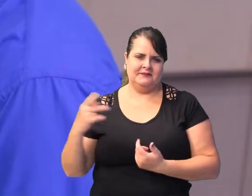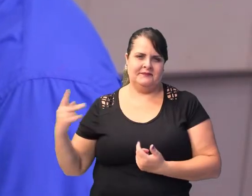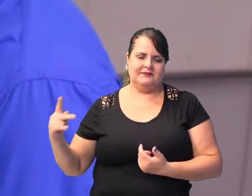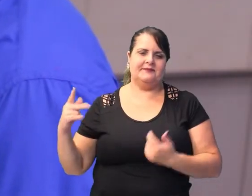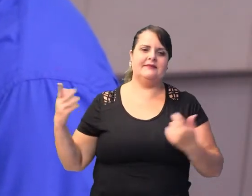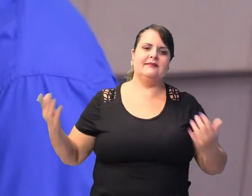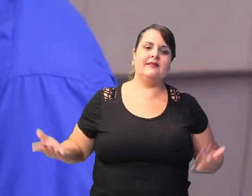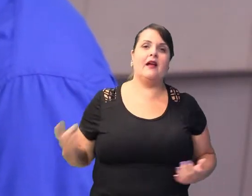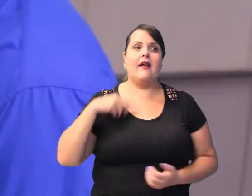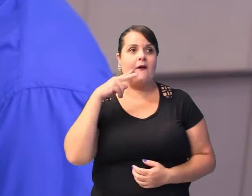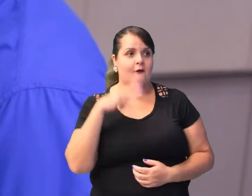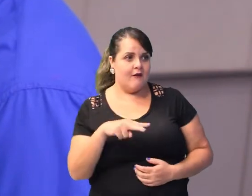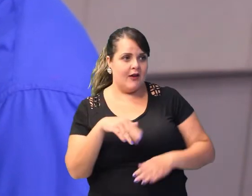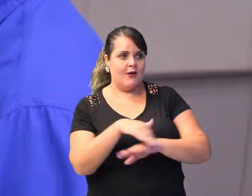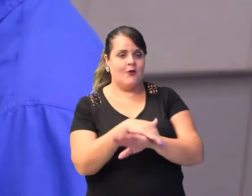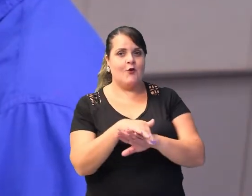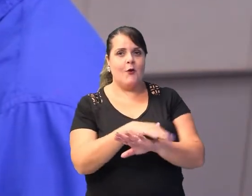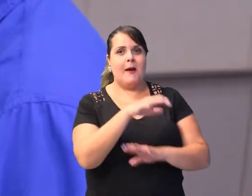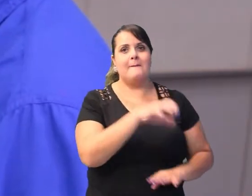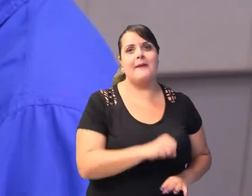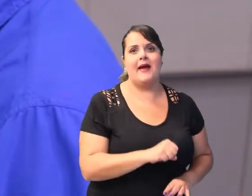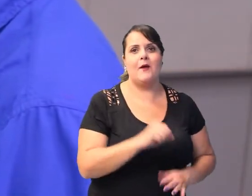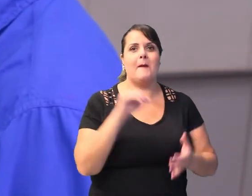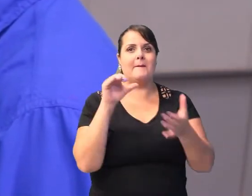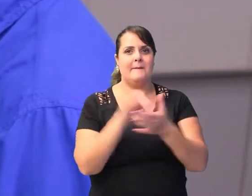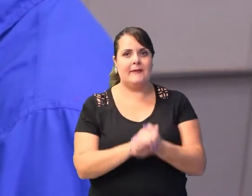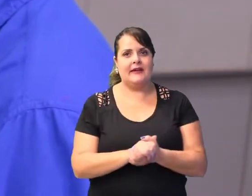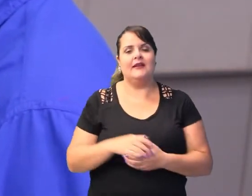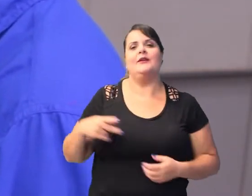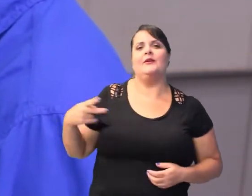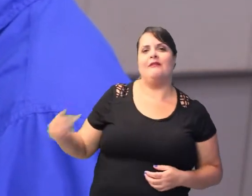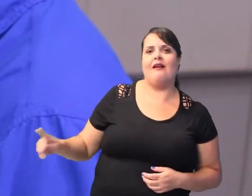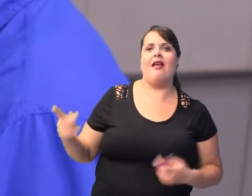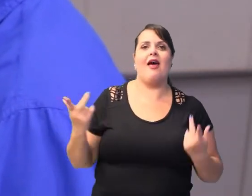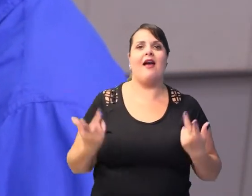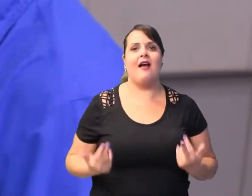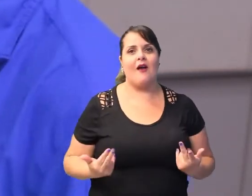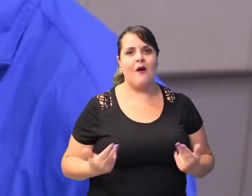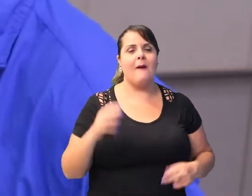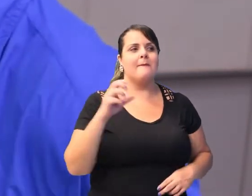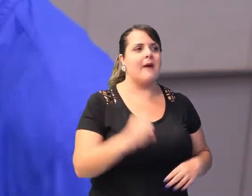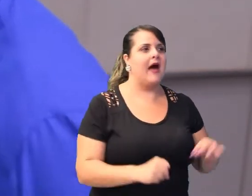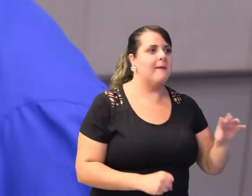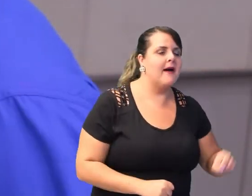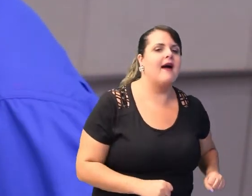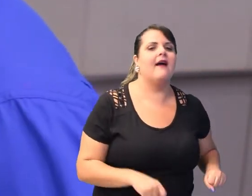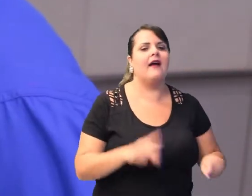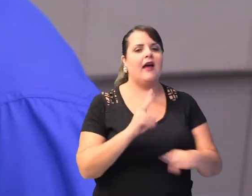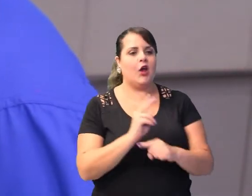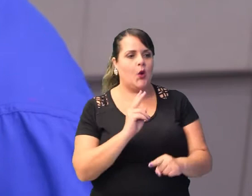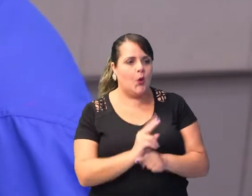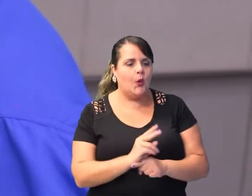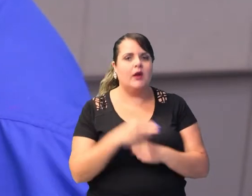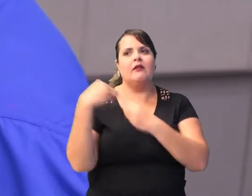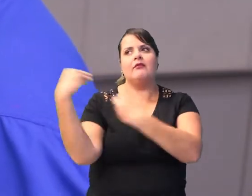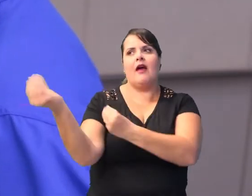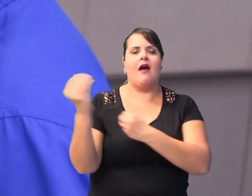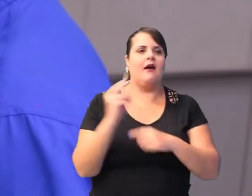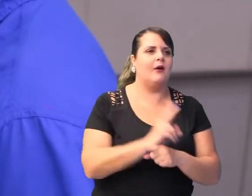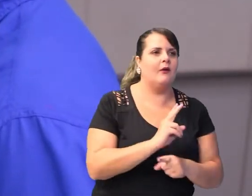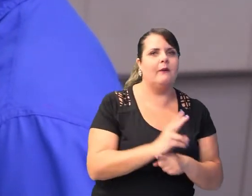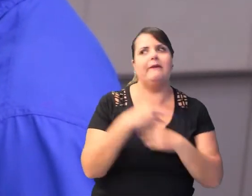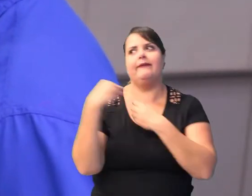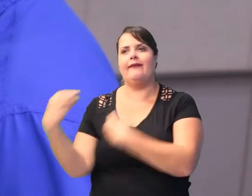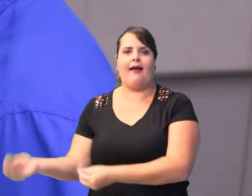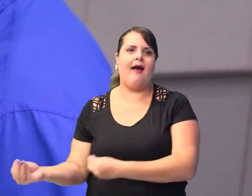a seu ver assim eu vou pegar minha sorte que meu marido também é assim no longo dos bingos e assim e aí a gente pega cuidou